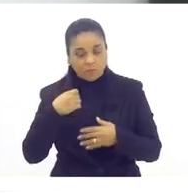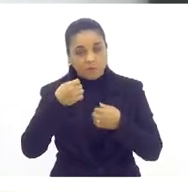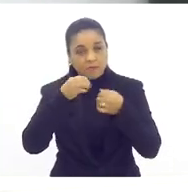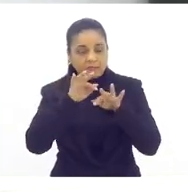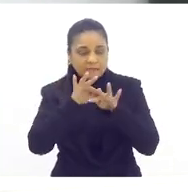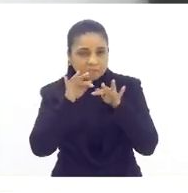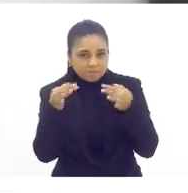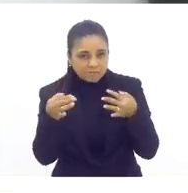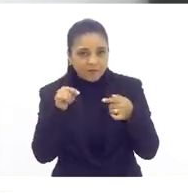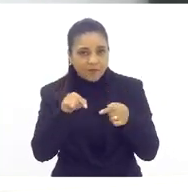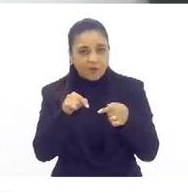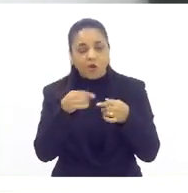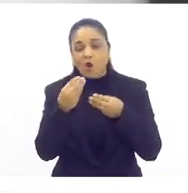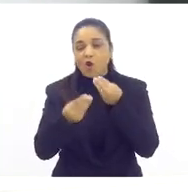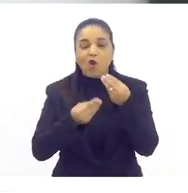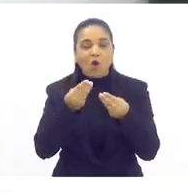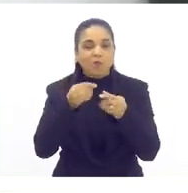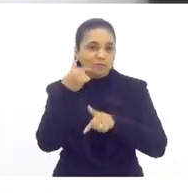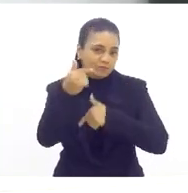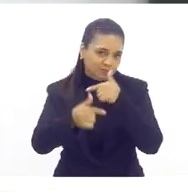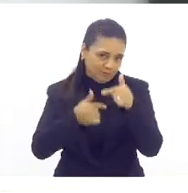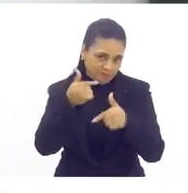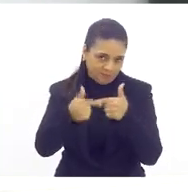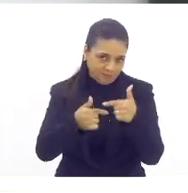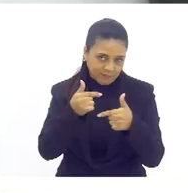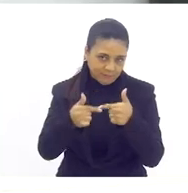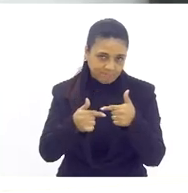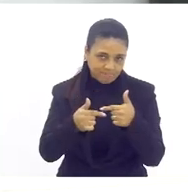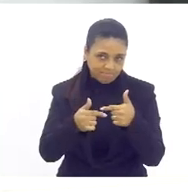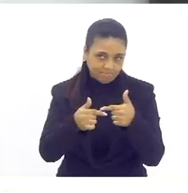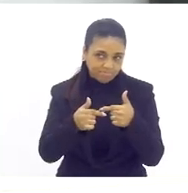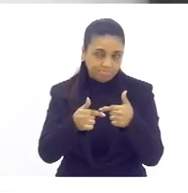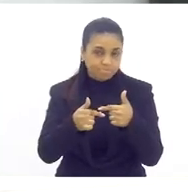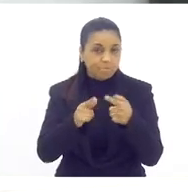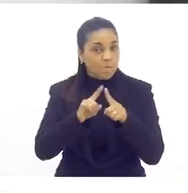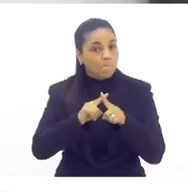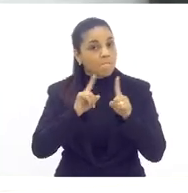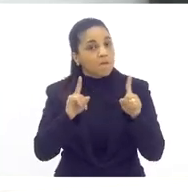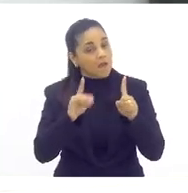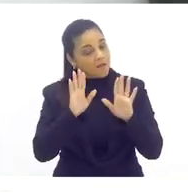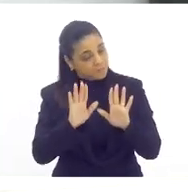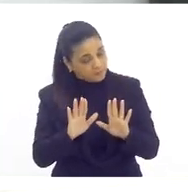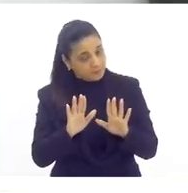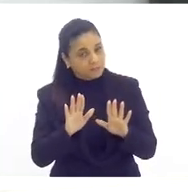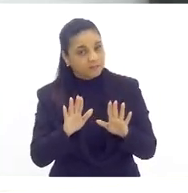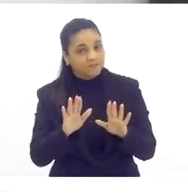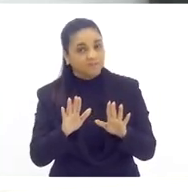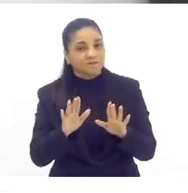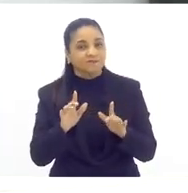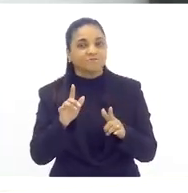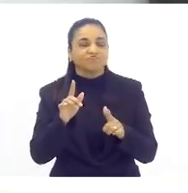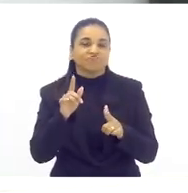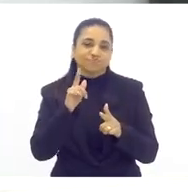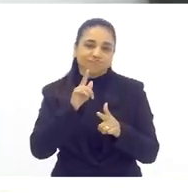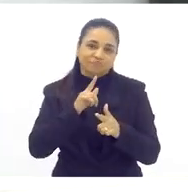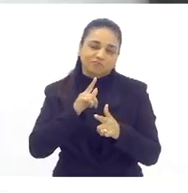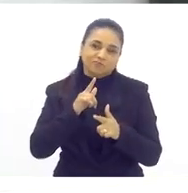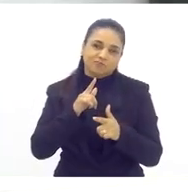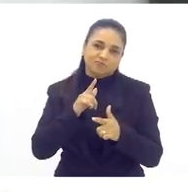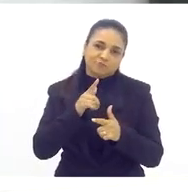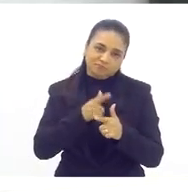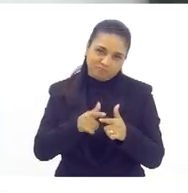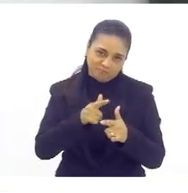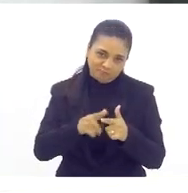coisas lá na ponta apesar de né apesar de das questões políticas